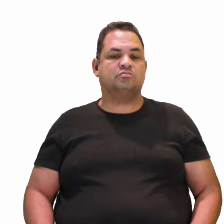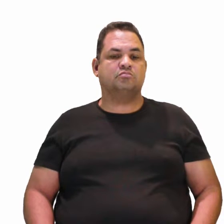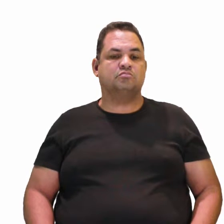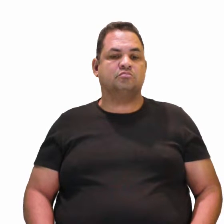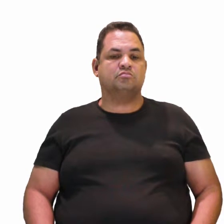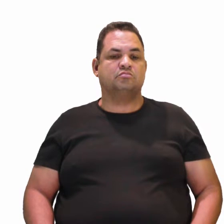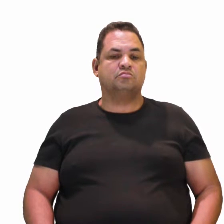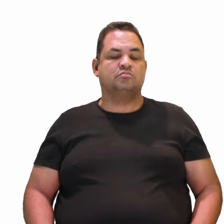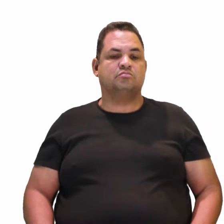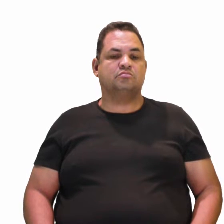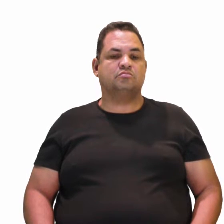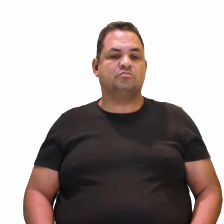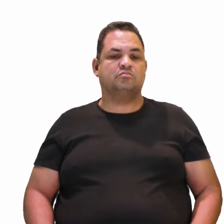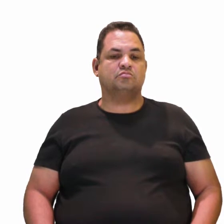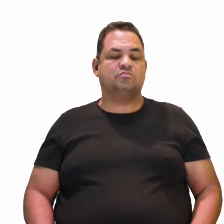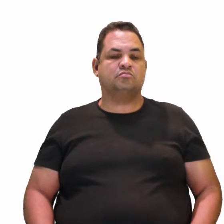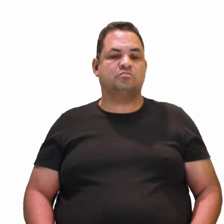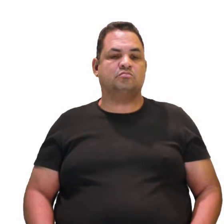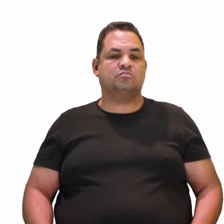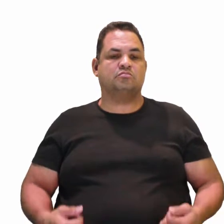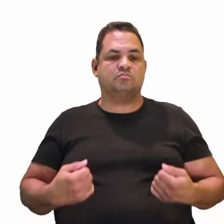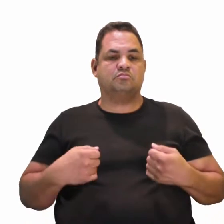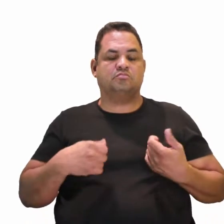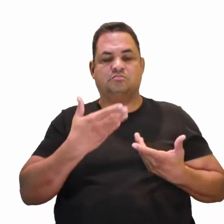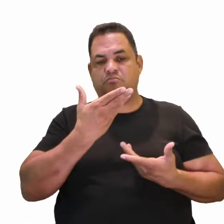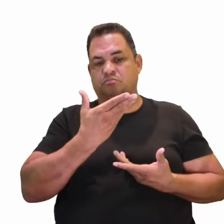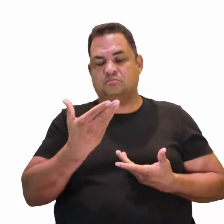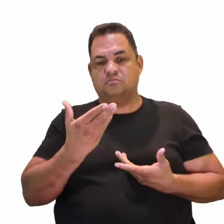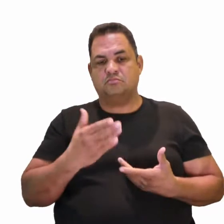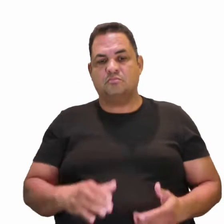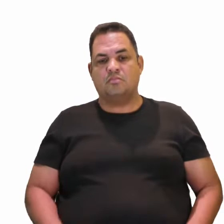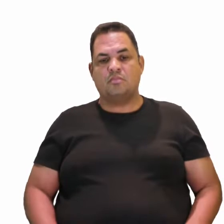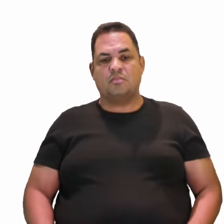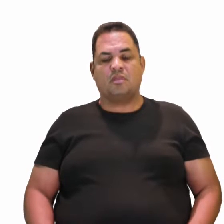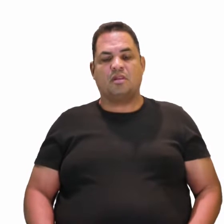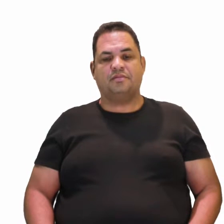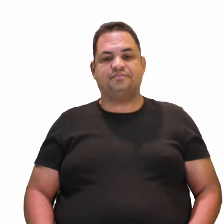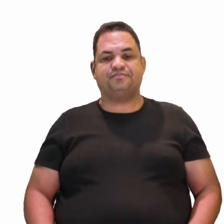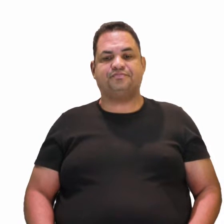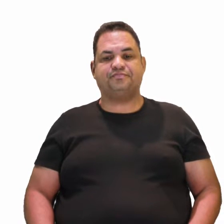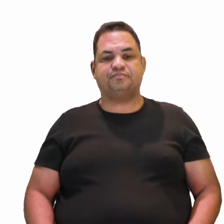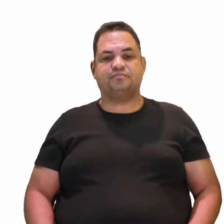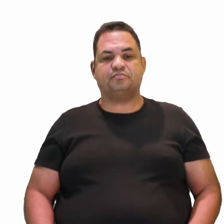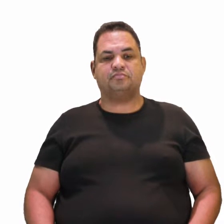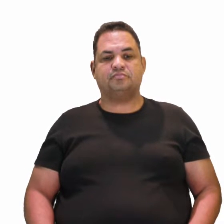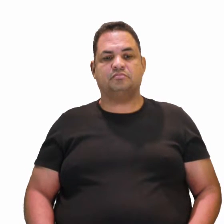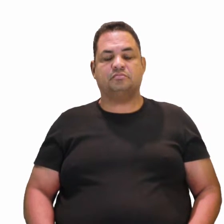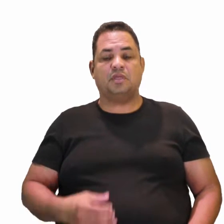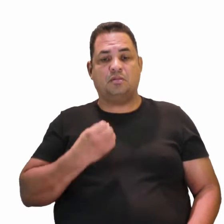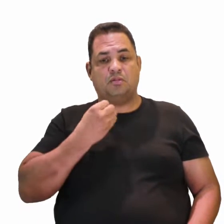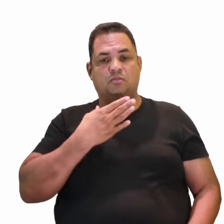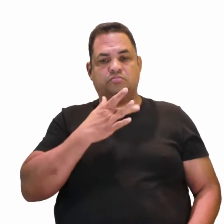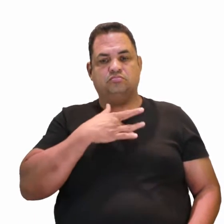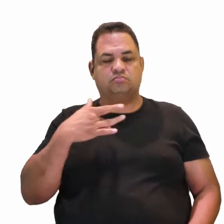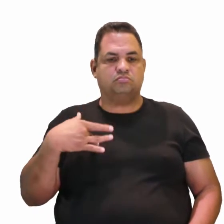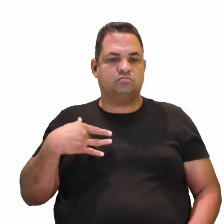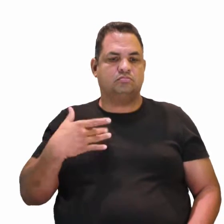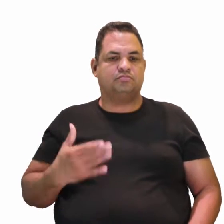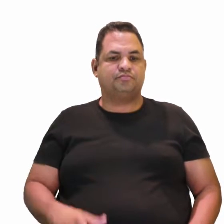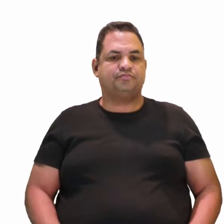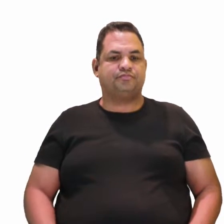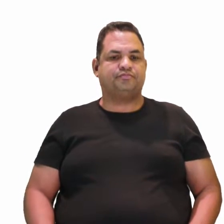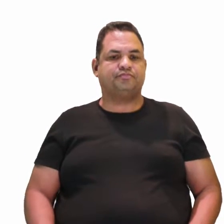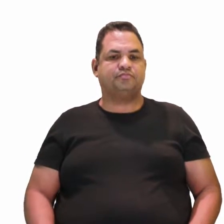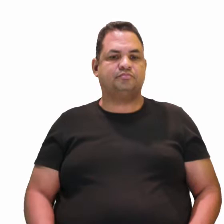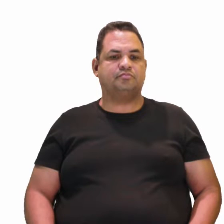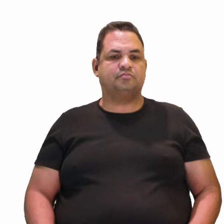health. Oh, for you, apenas you. Mas poderia ser good for your health. Também daria na mesma, que é bom para a sua saúde. O quê? Take a